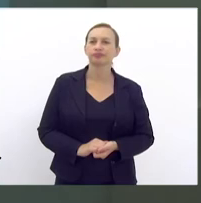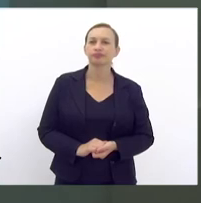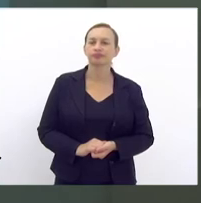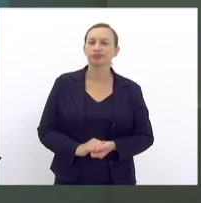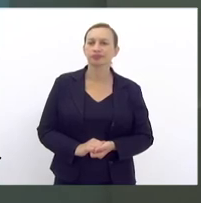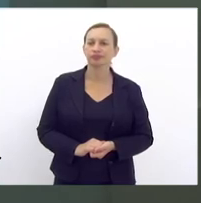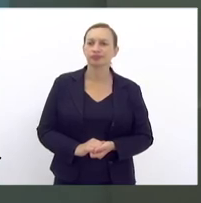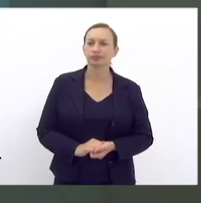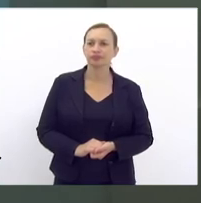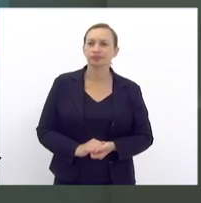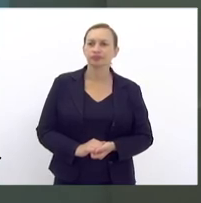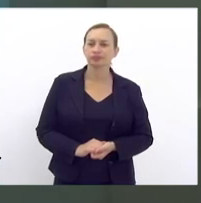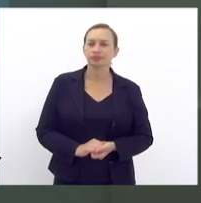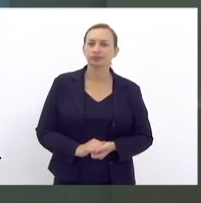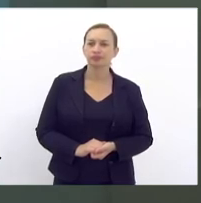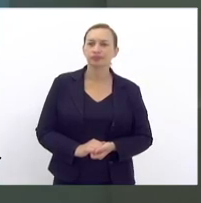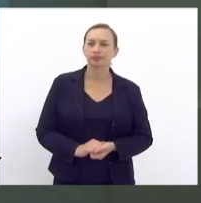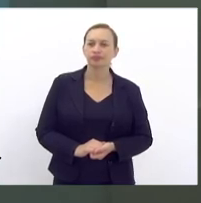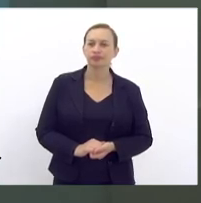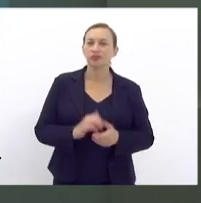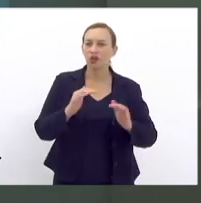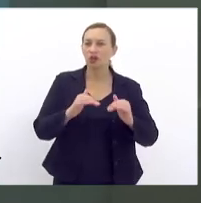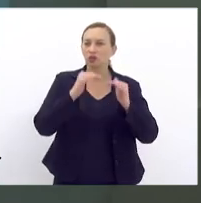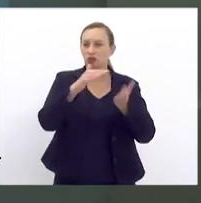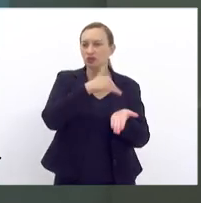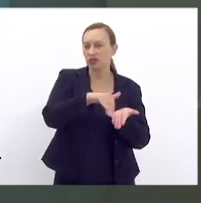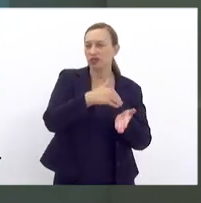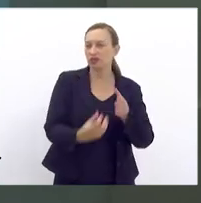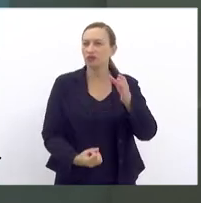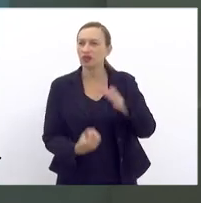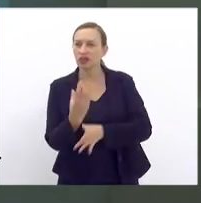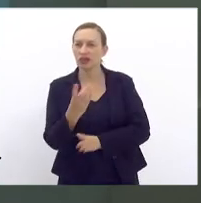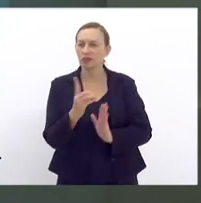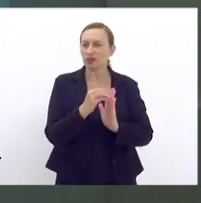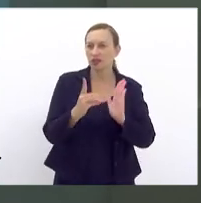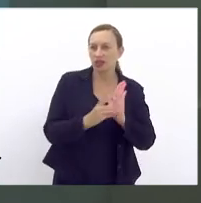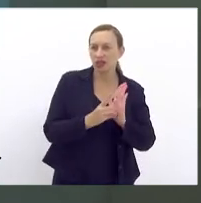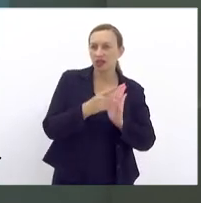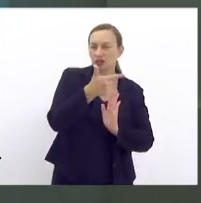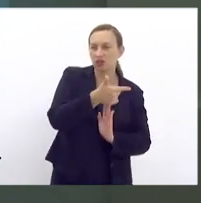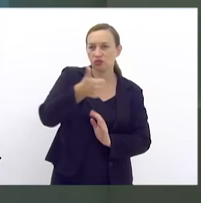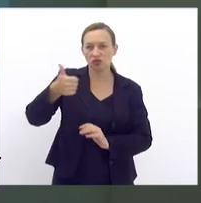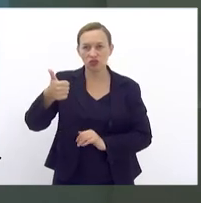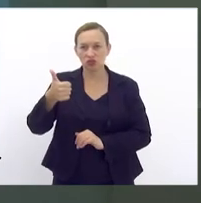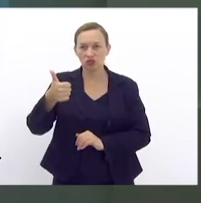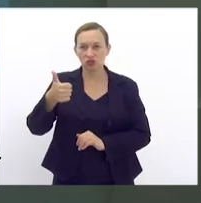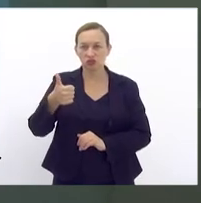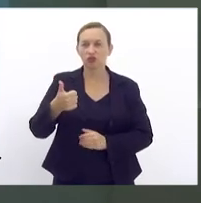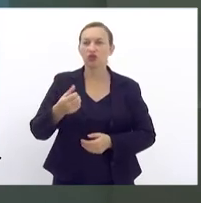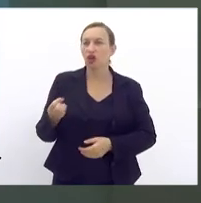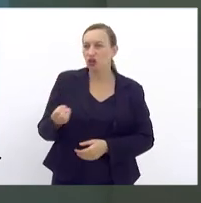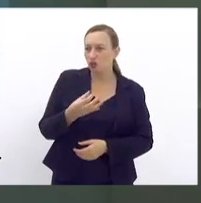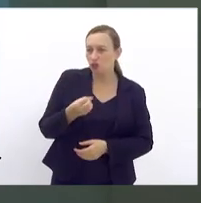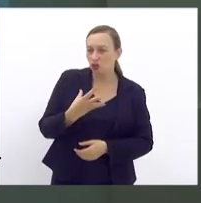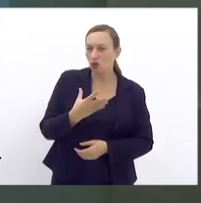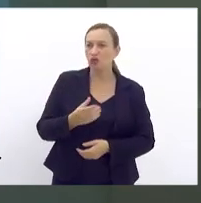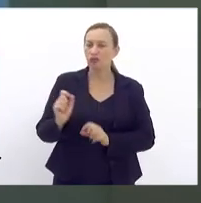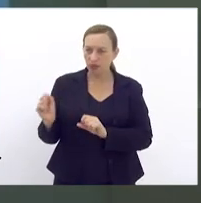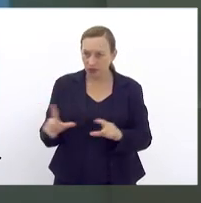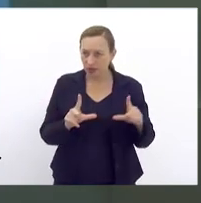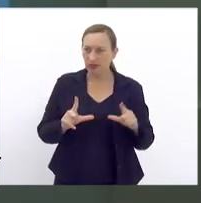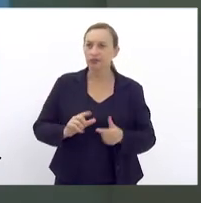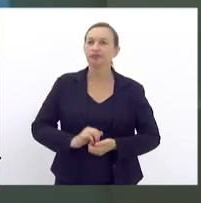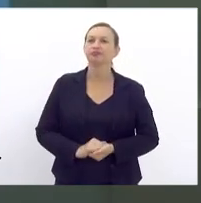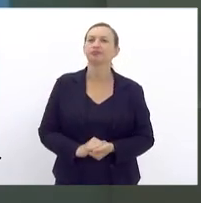bom essa a nossa subsecretaria foi criada por decreto no ano de 2021 é uma subsecretaria bem recente pode passar por